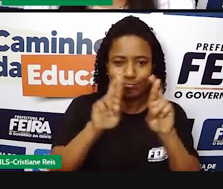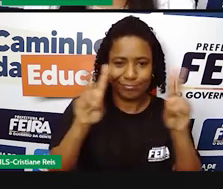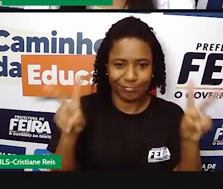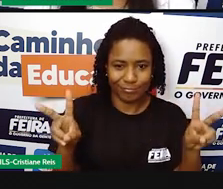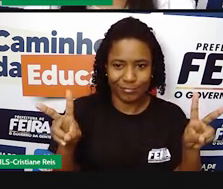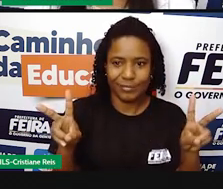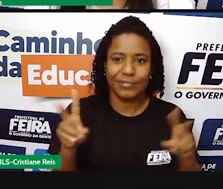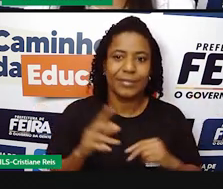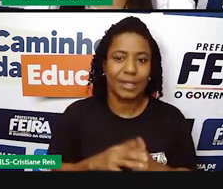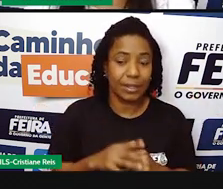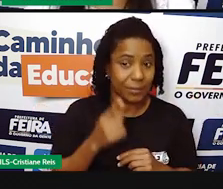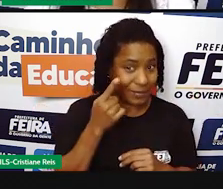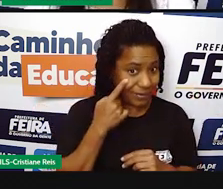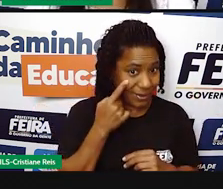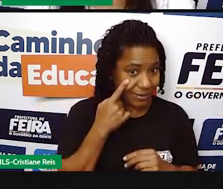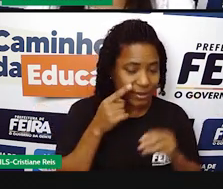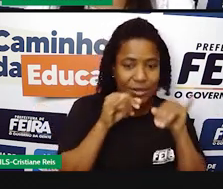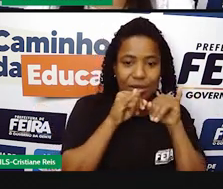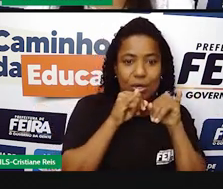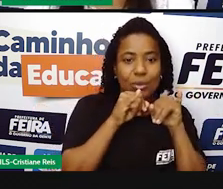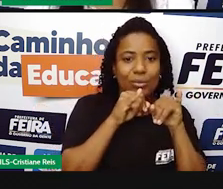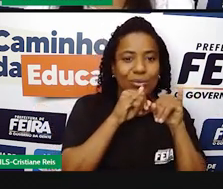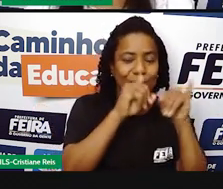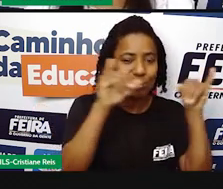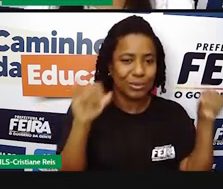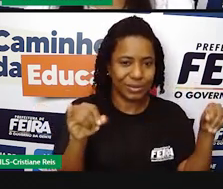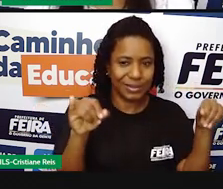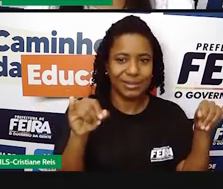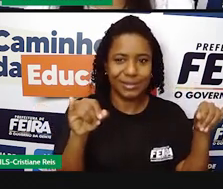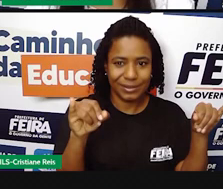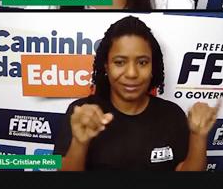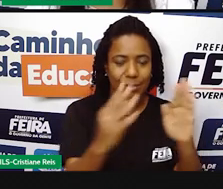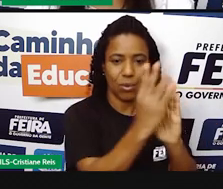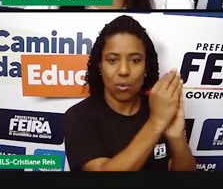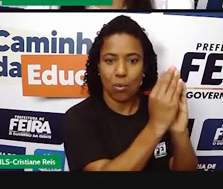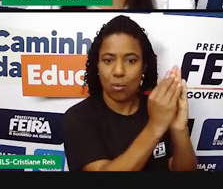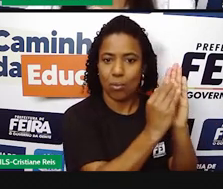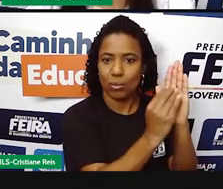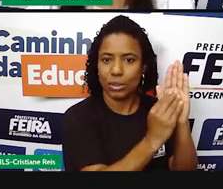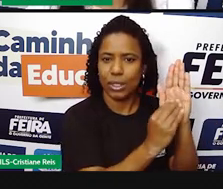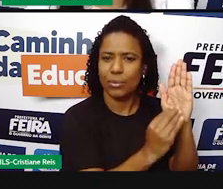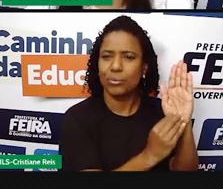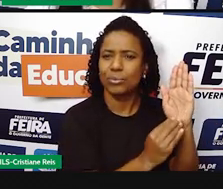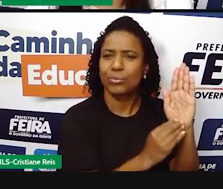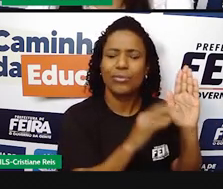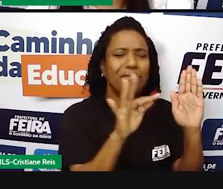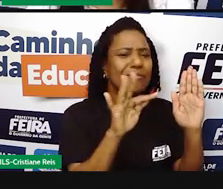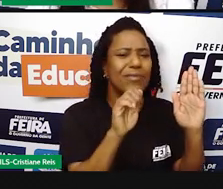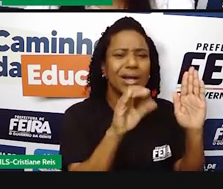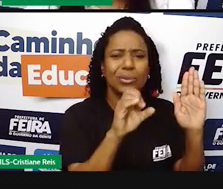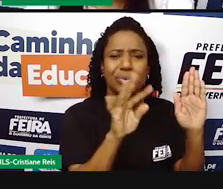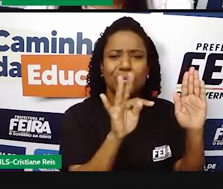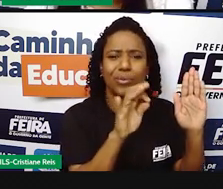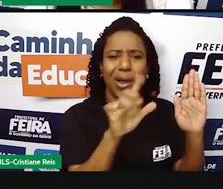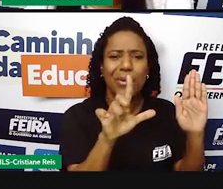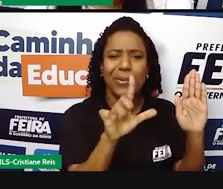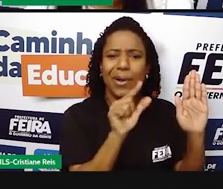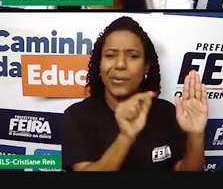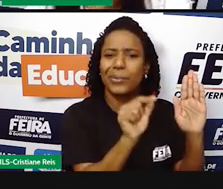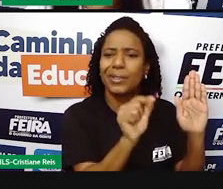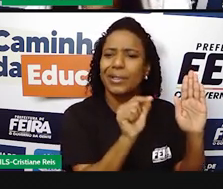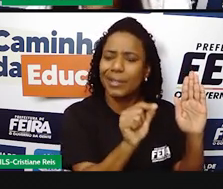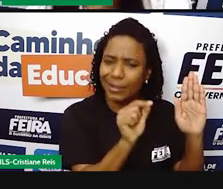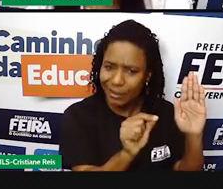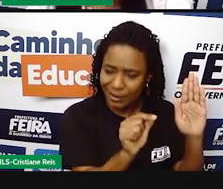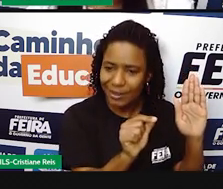a notícia, ela apresenta conteúdo factual. O que significa essa palavra, né? Factual,